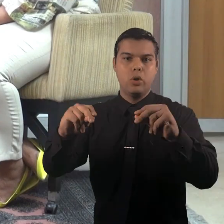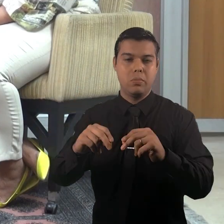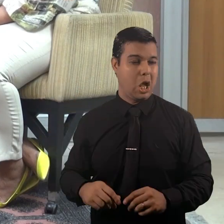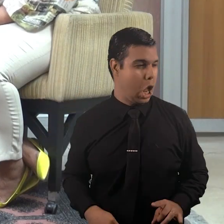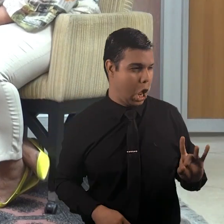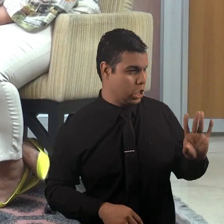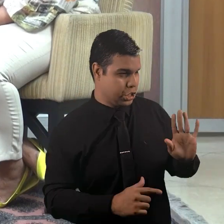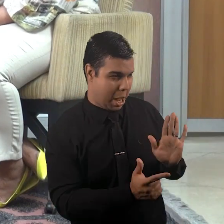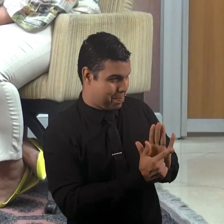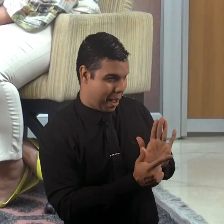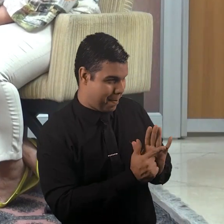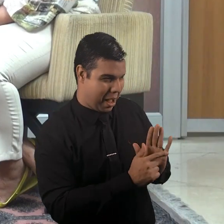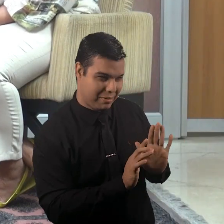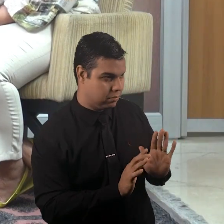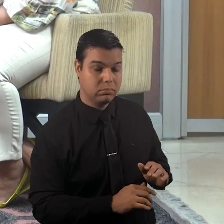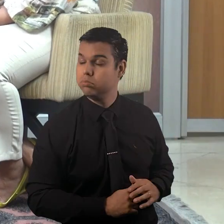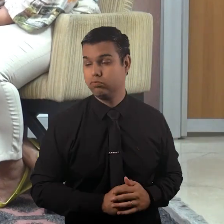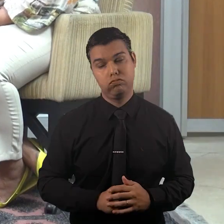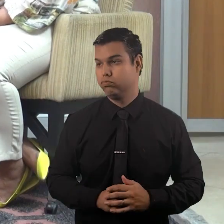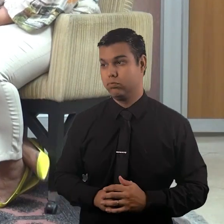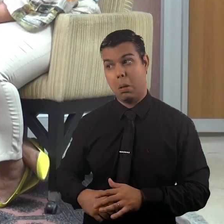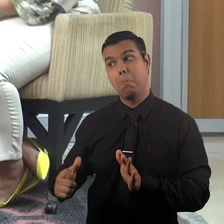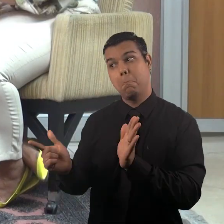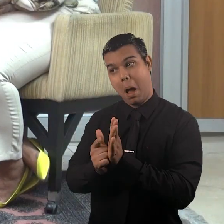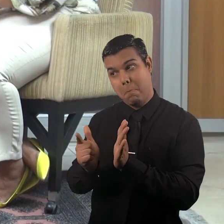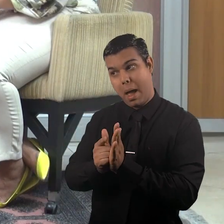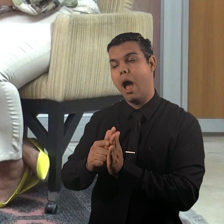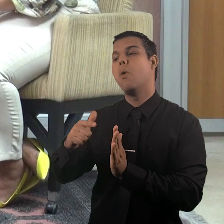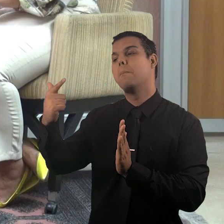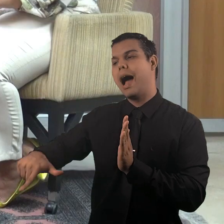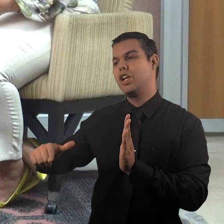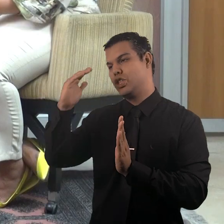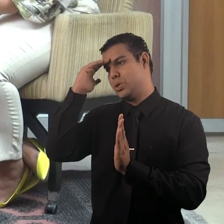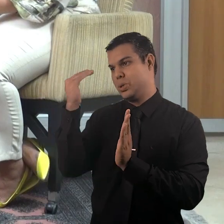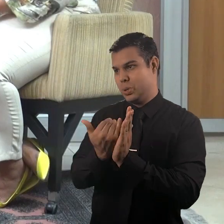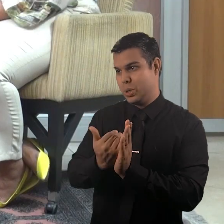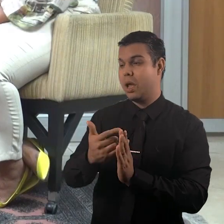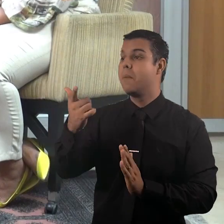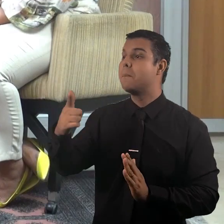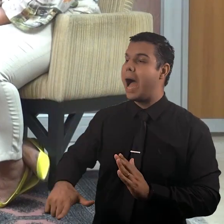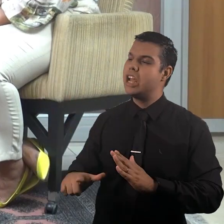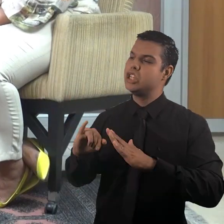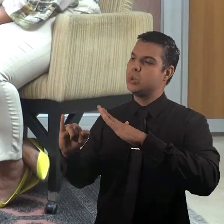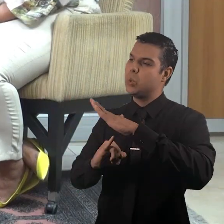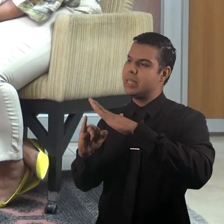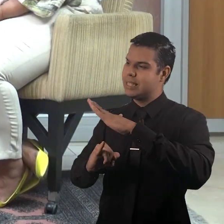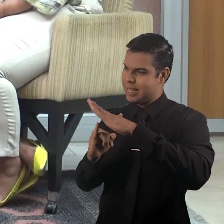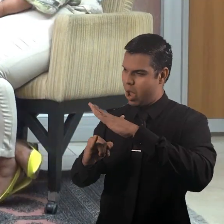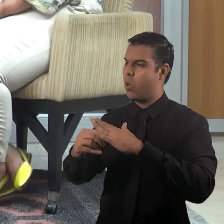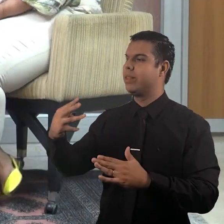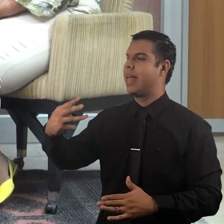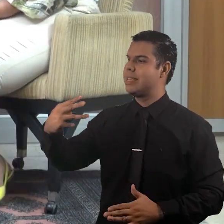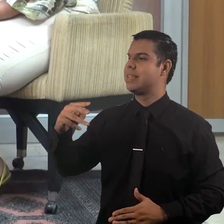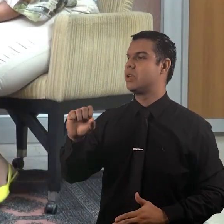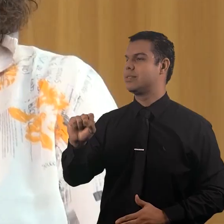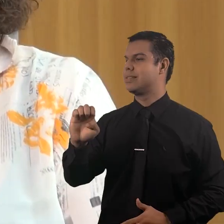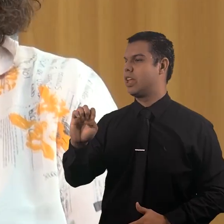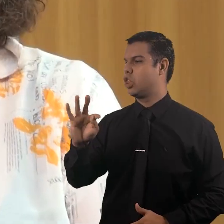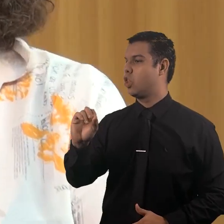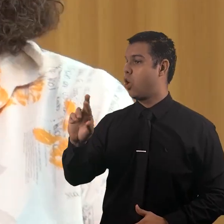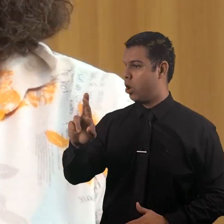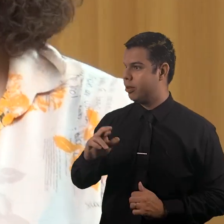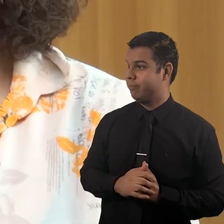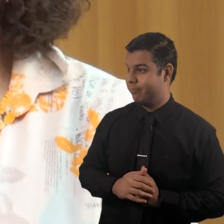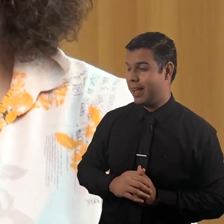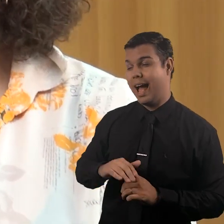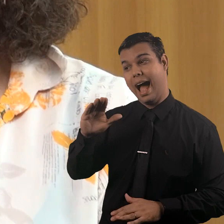Não, principalmente isso. E aí entra o papel das instituições do terceiro setor. Porque quando o paciente está na sua jornada de